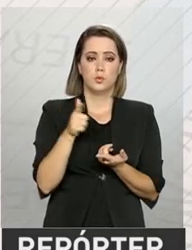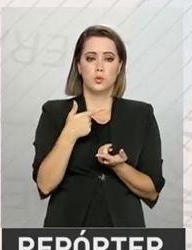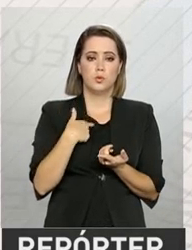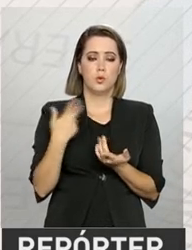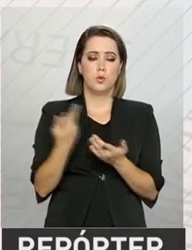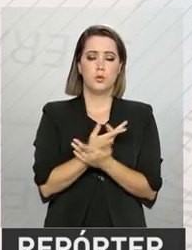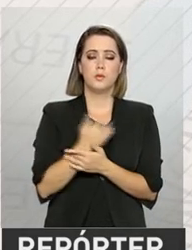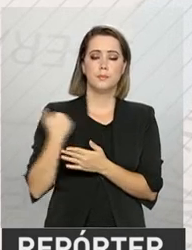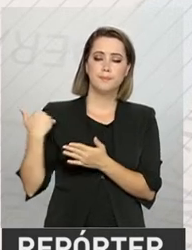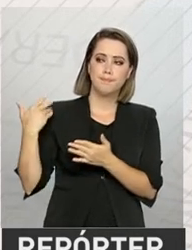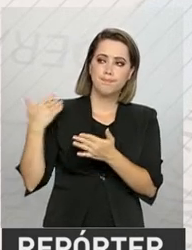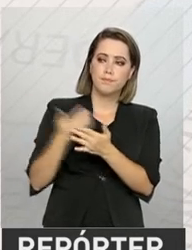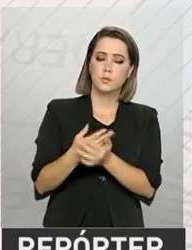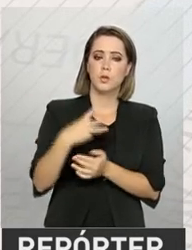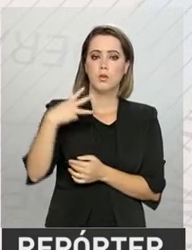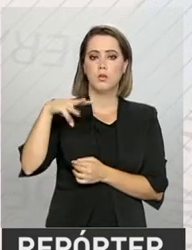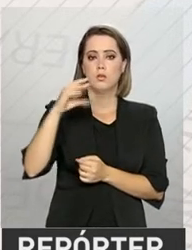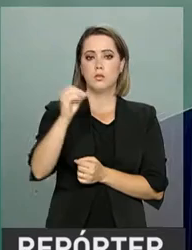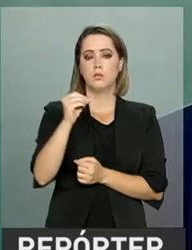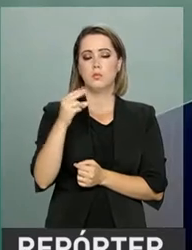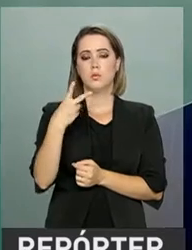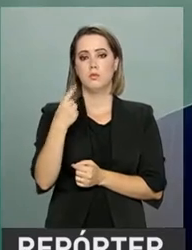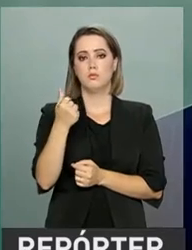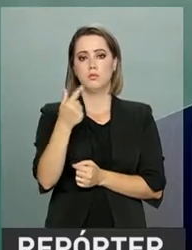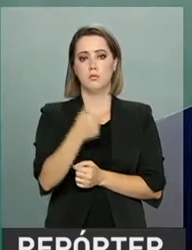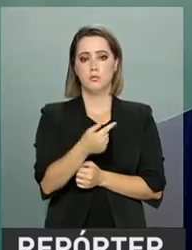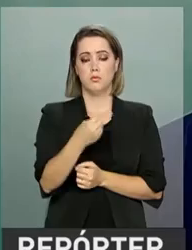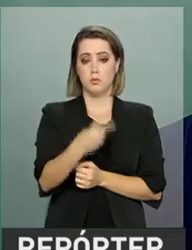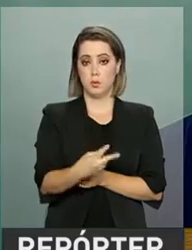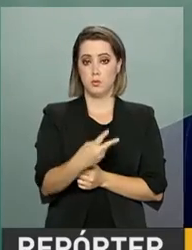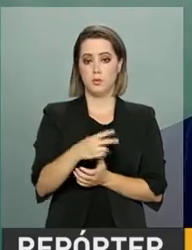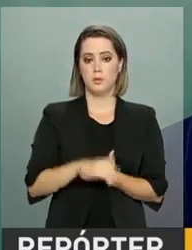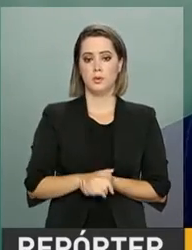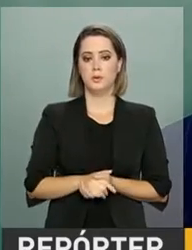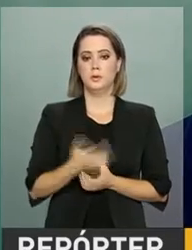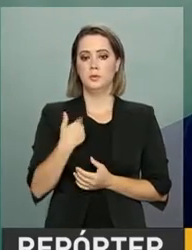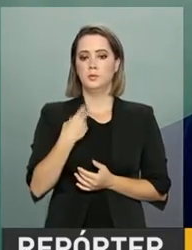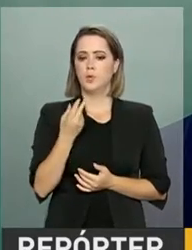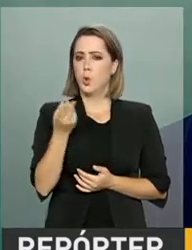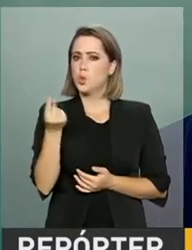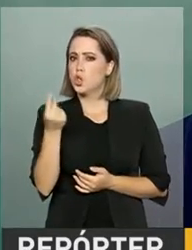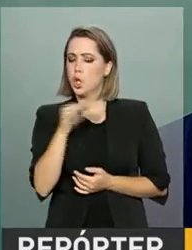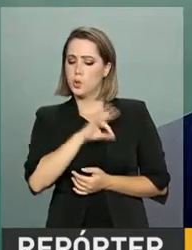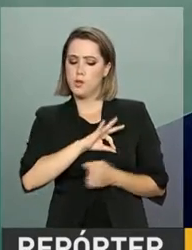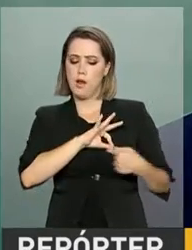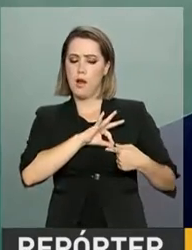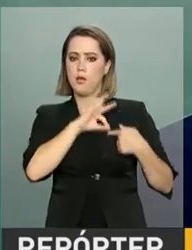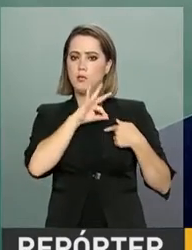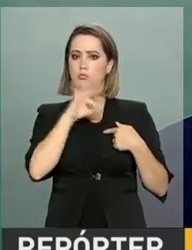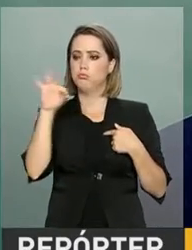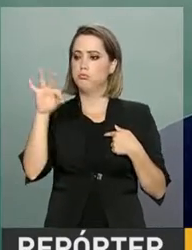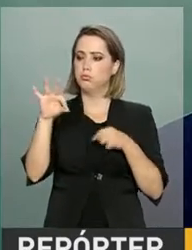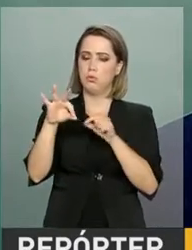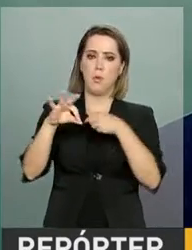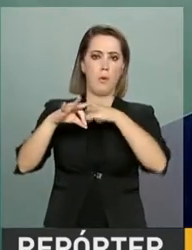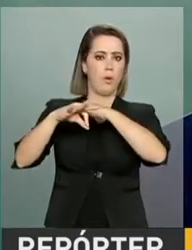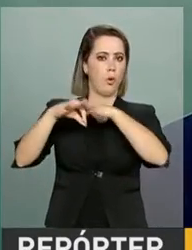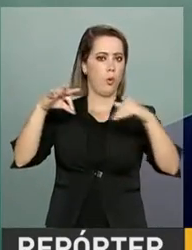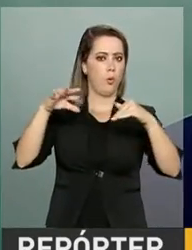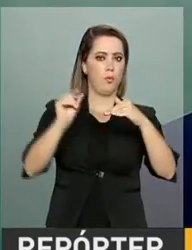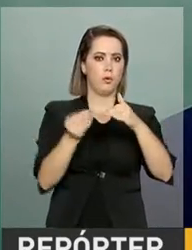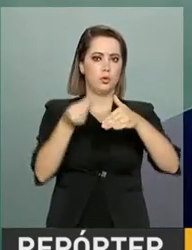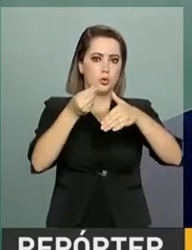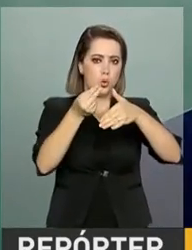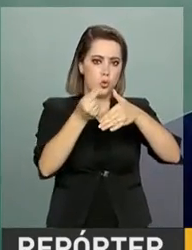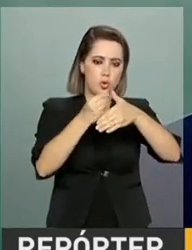registrada desde março de 2012 reservar uma parte da renda e aplicar em poupança é fundamental é pra stranger